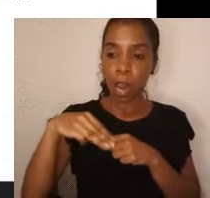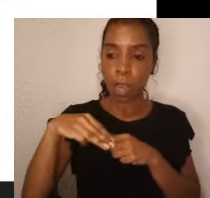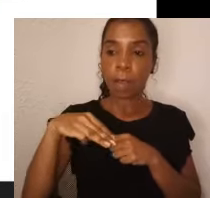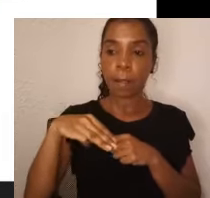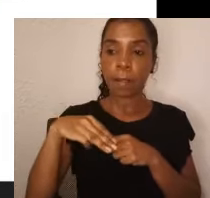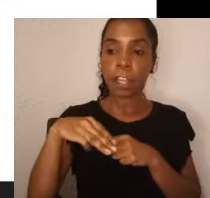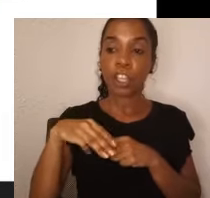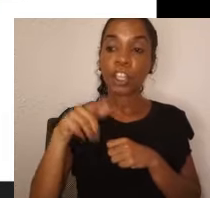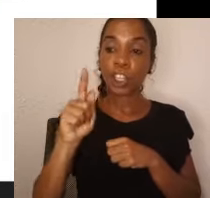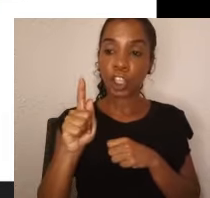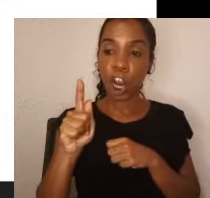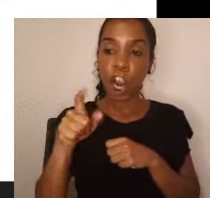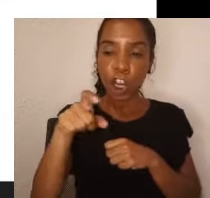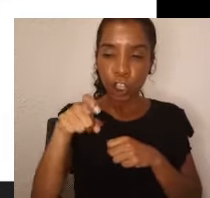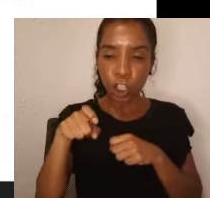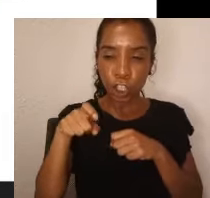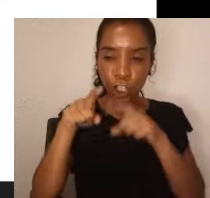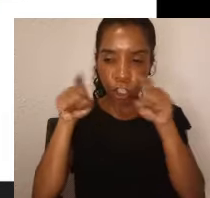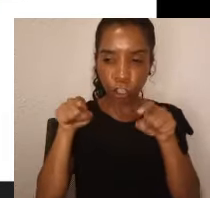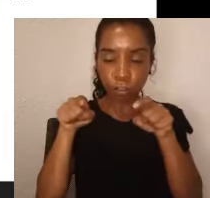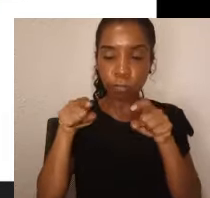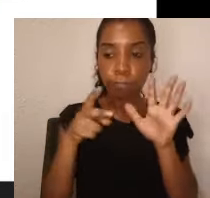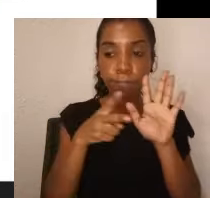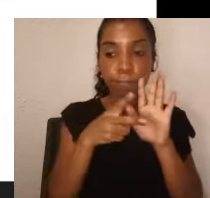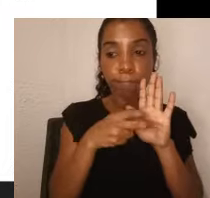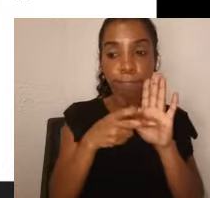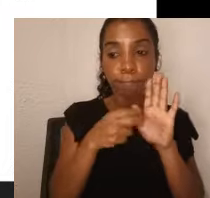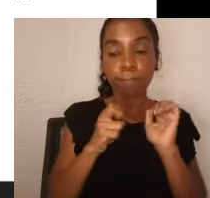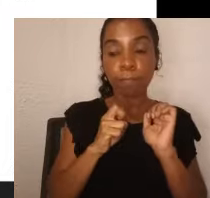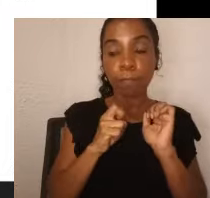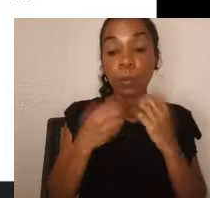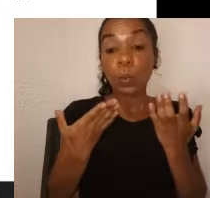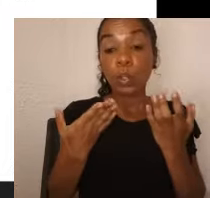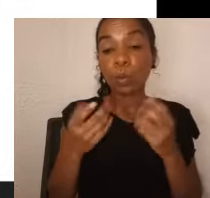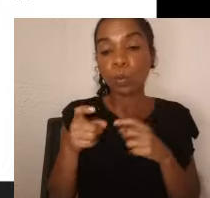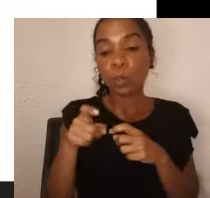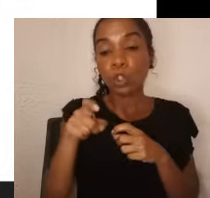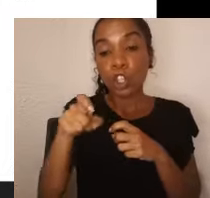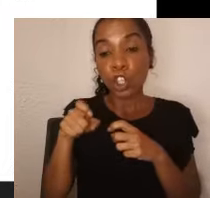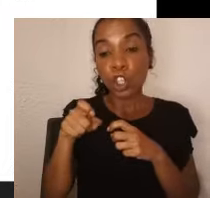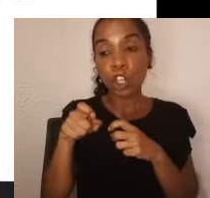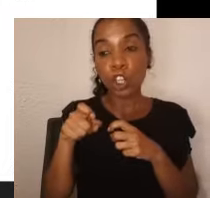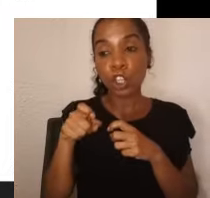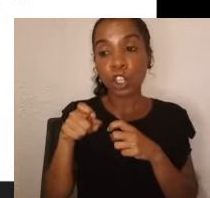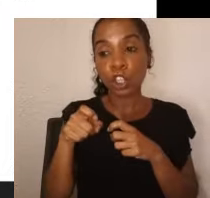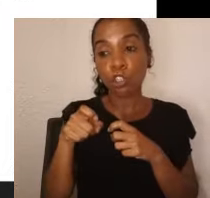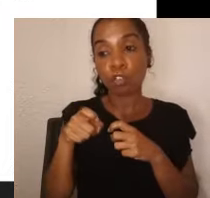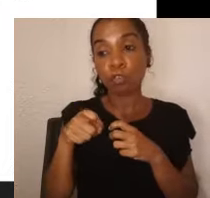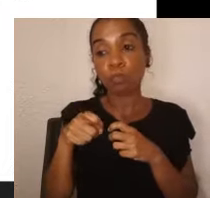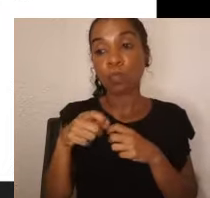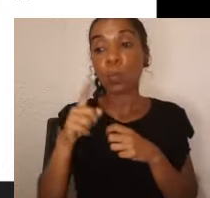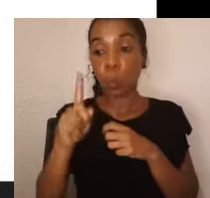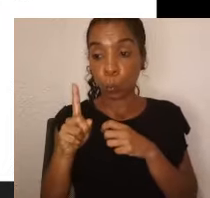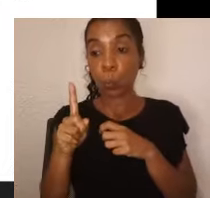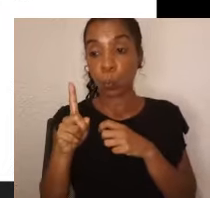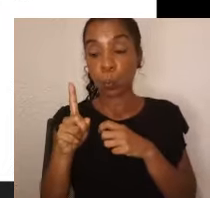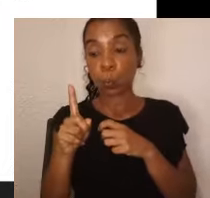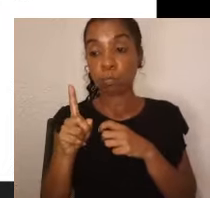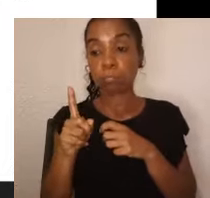de g de x, quando x tende a 1, é 1. Só